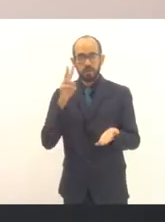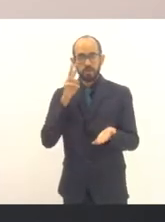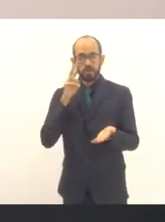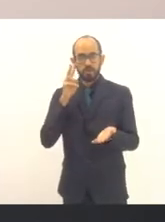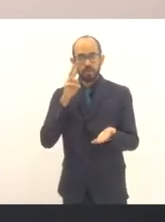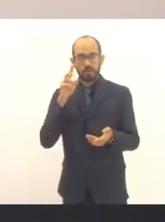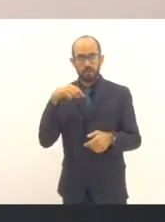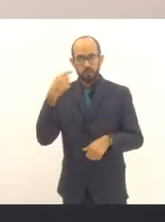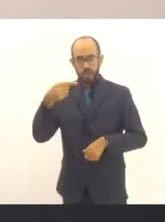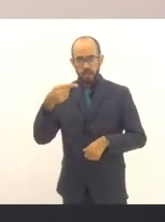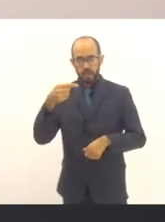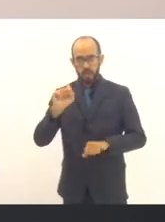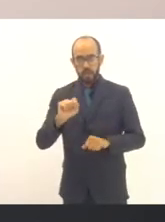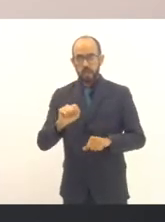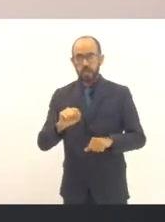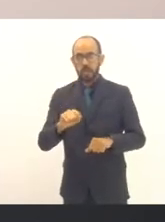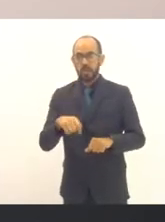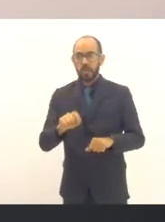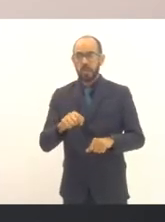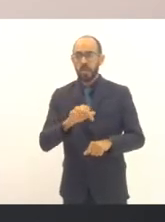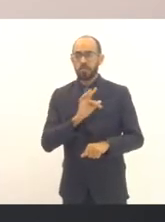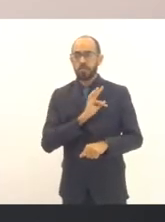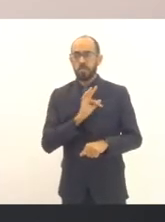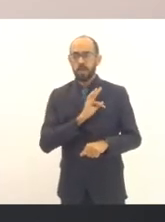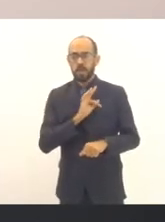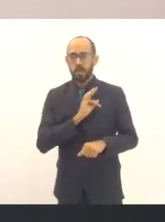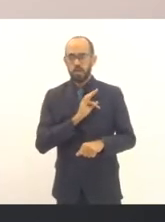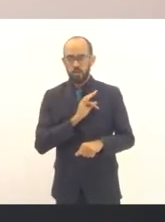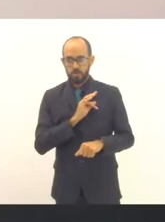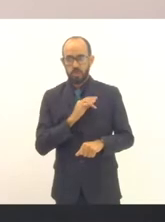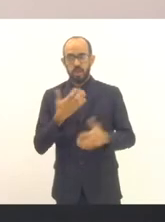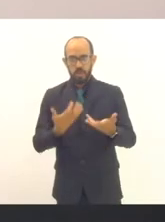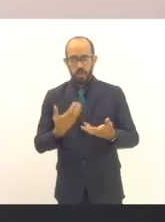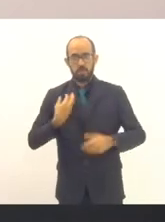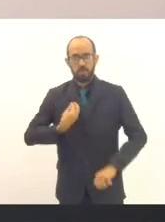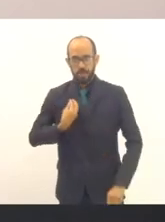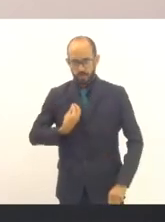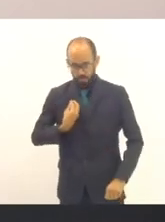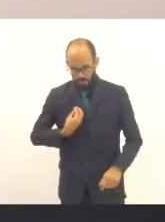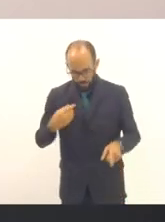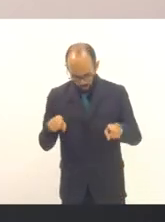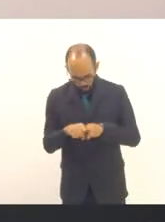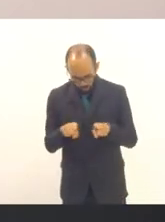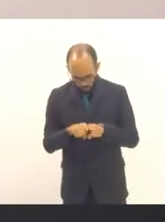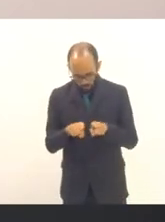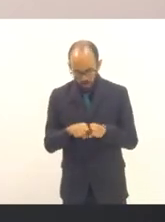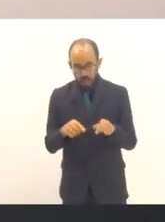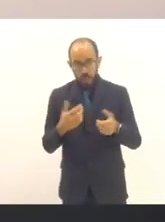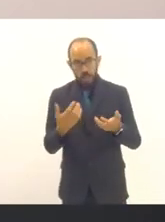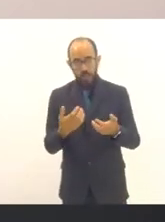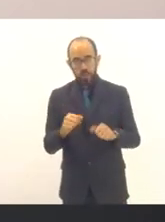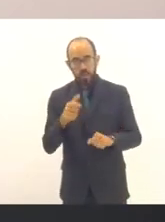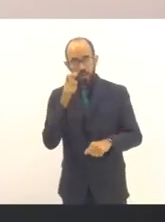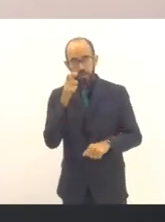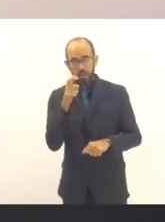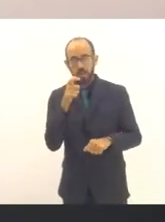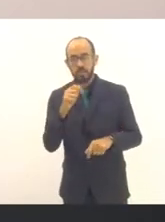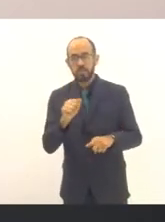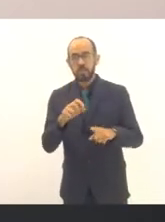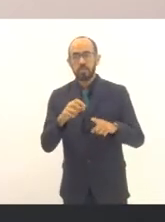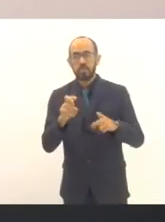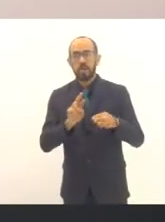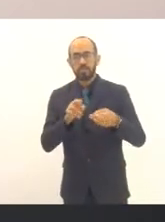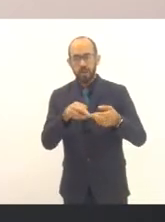segunda-feira que aí a deputada Martha Rocha faz questão de participar até porque ela tem referência em relação a esse tema e